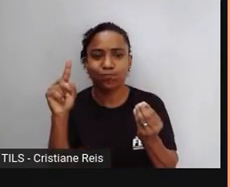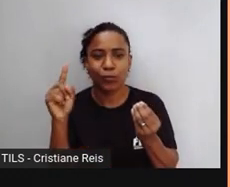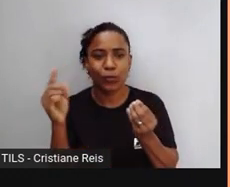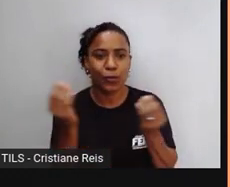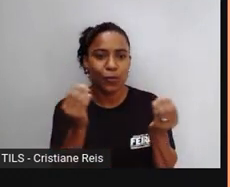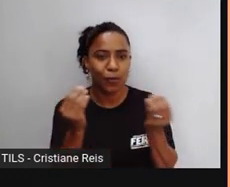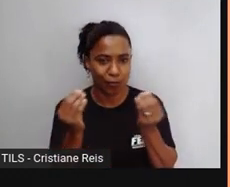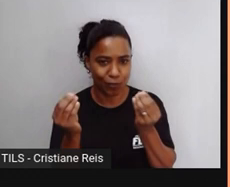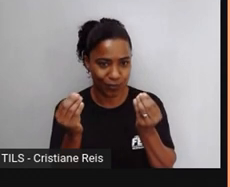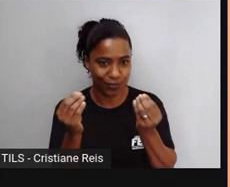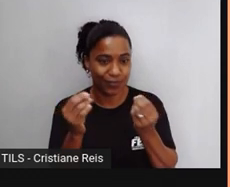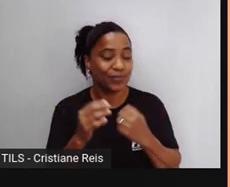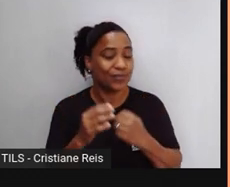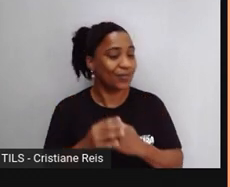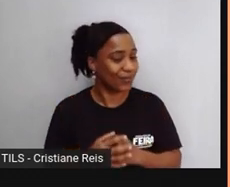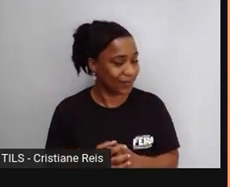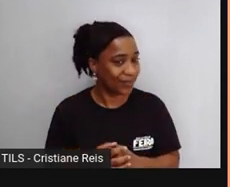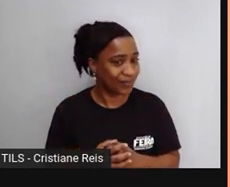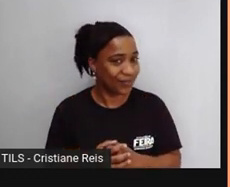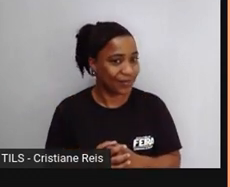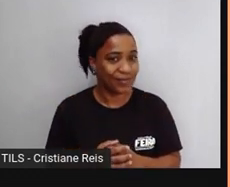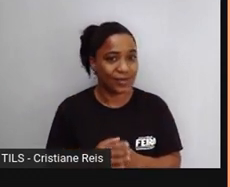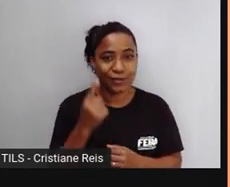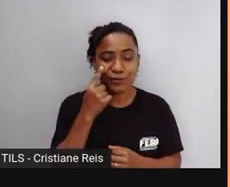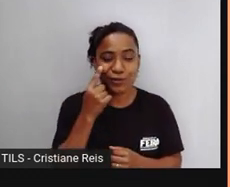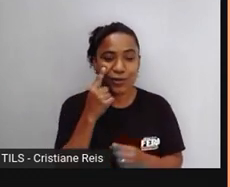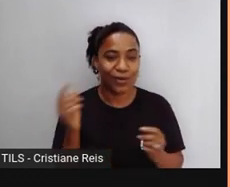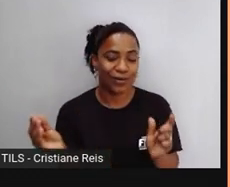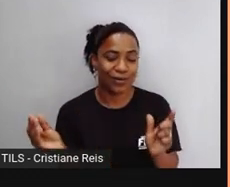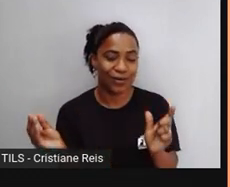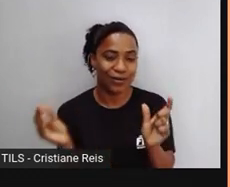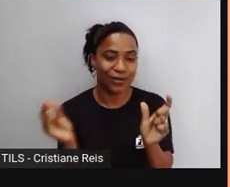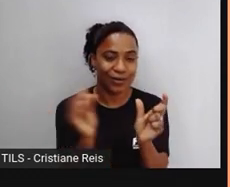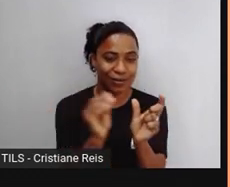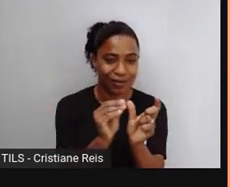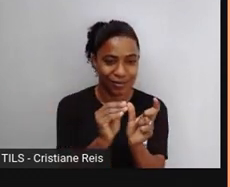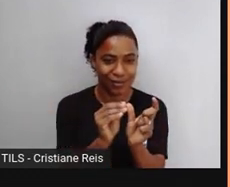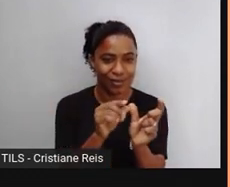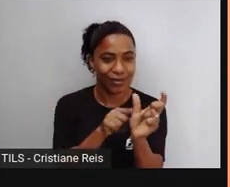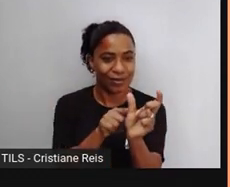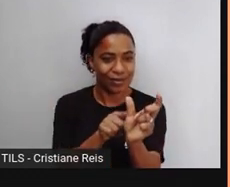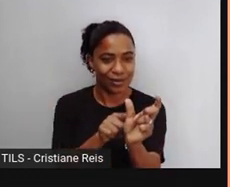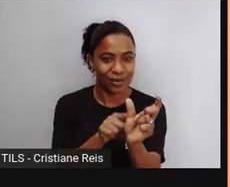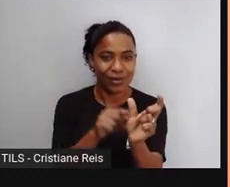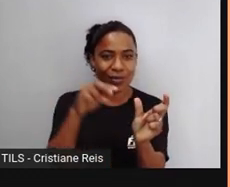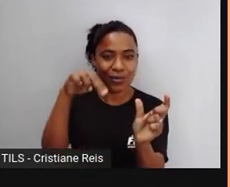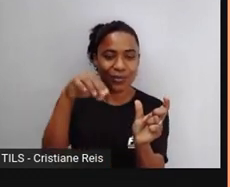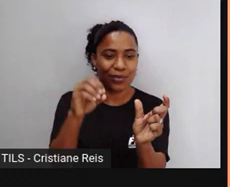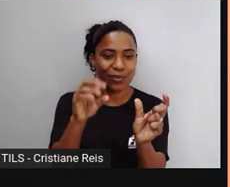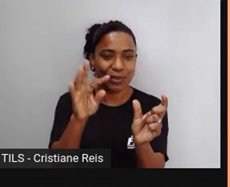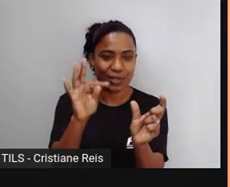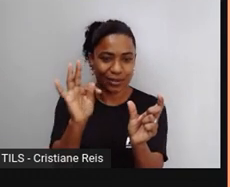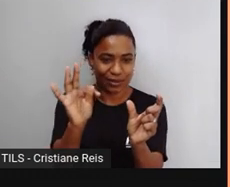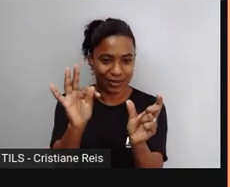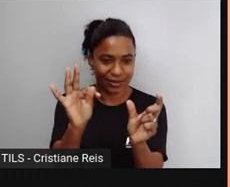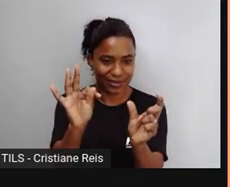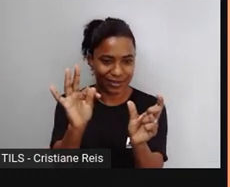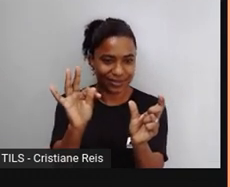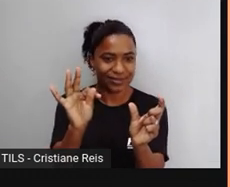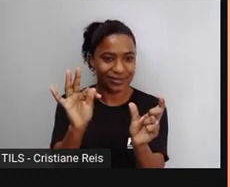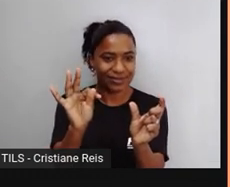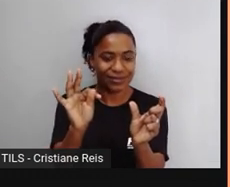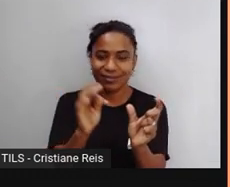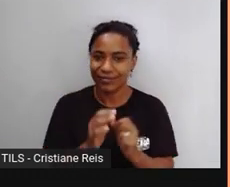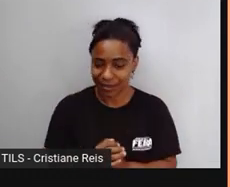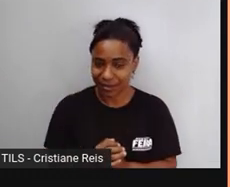A flat is not the British English version of an apartment. Então, um flat não